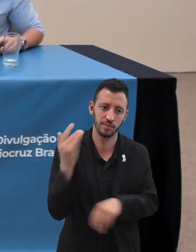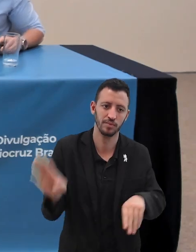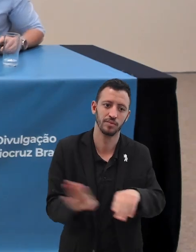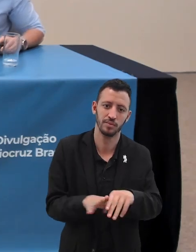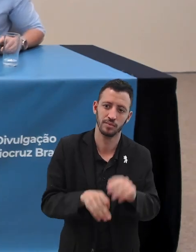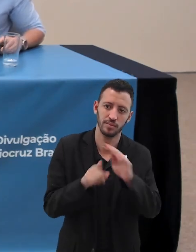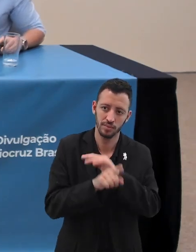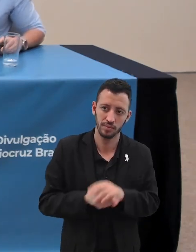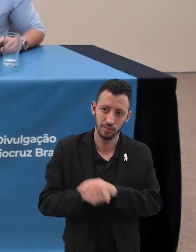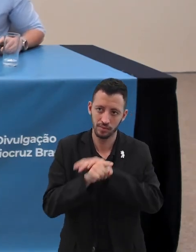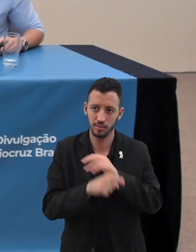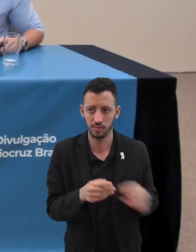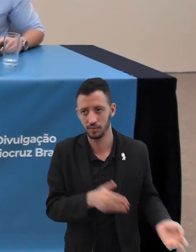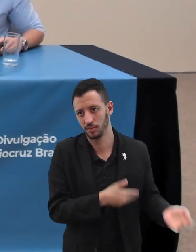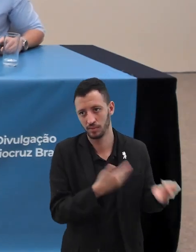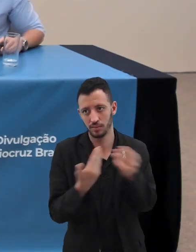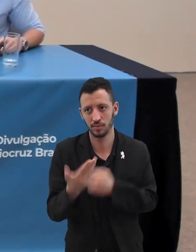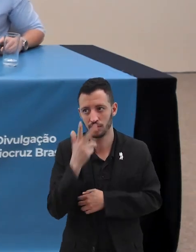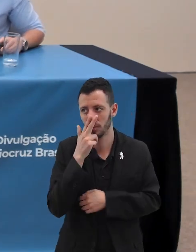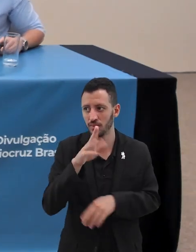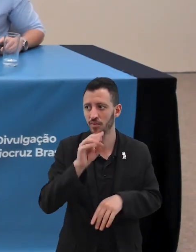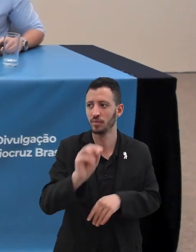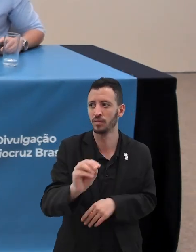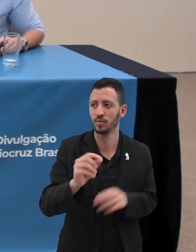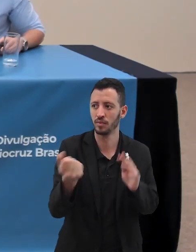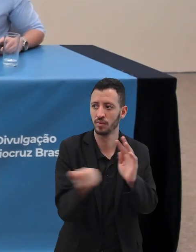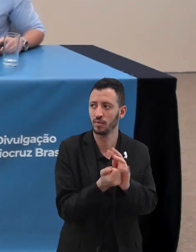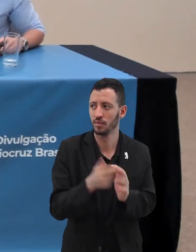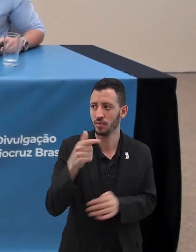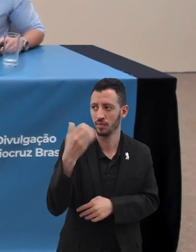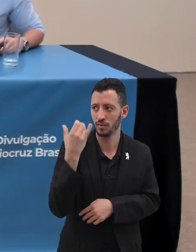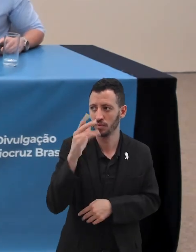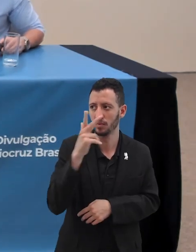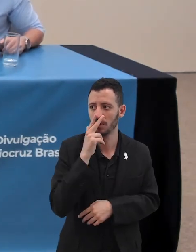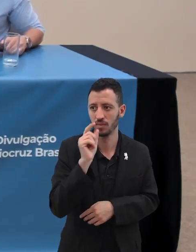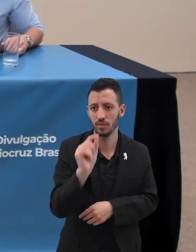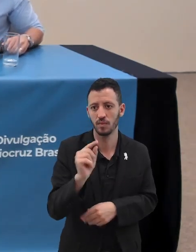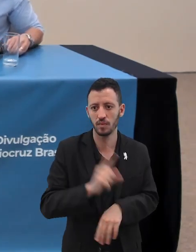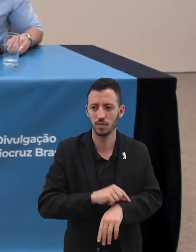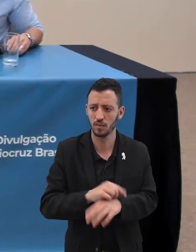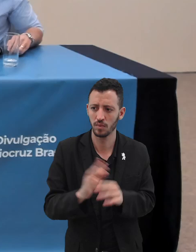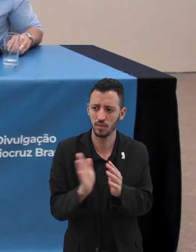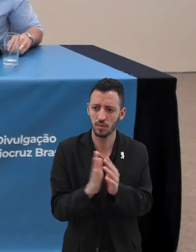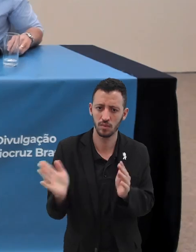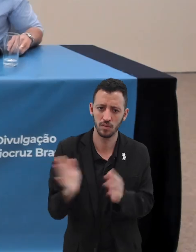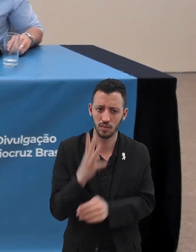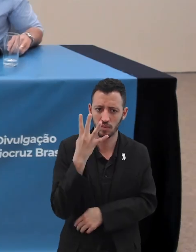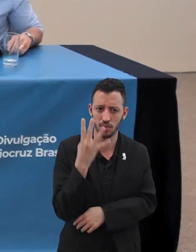Também pesquisa de recepção. Eu acho que o marketing científico... eu assisti há pouco tempo